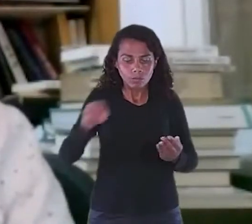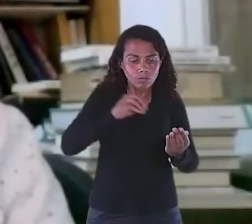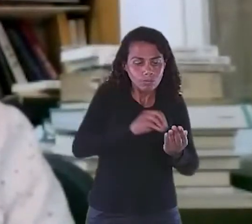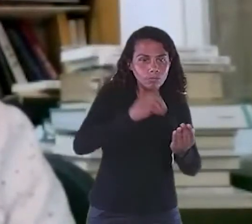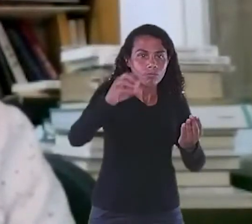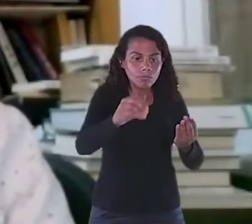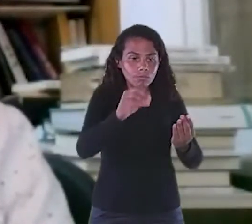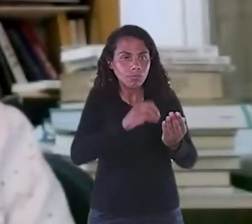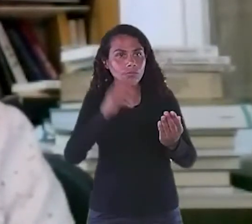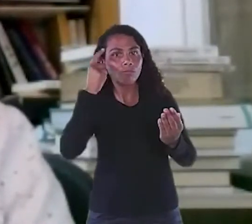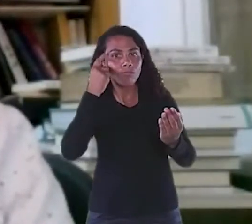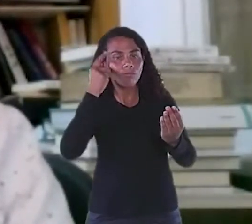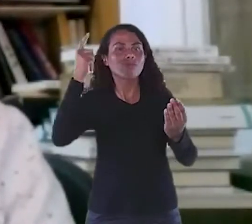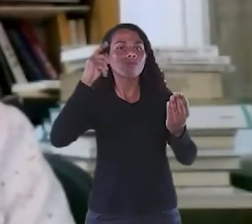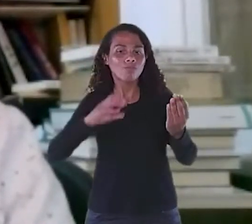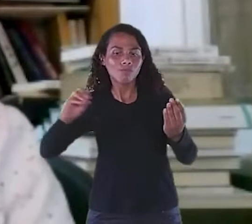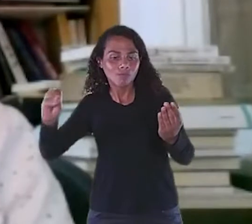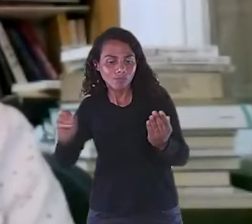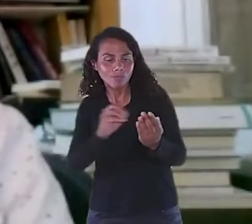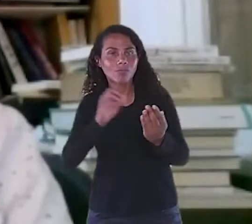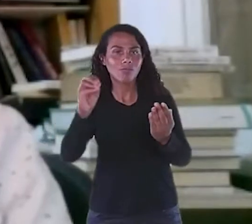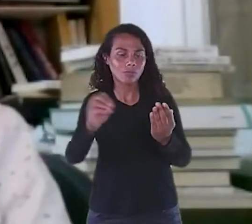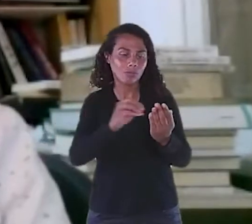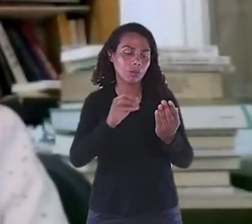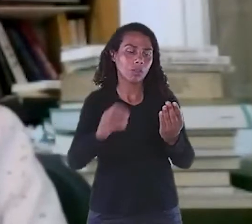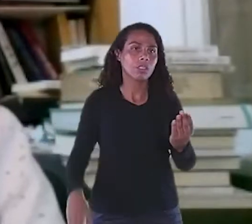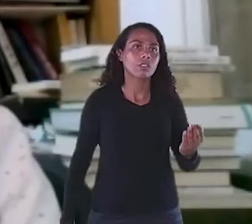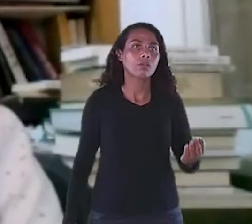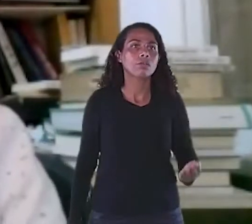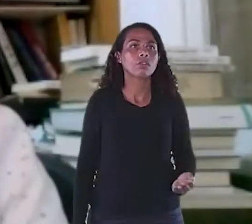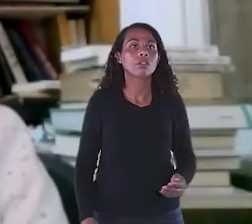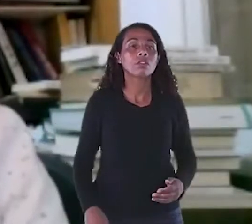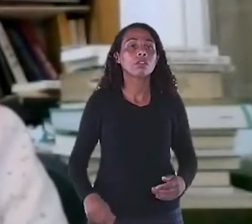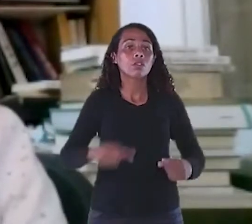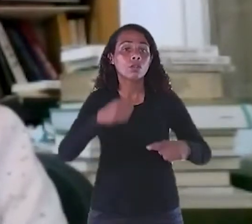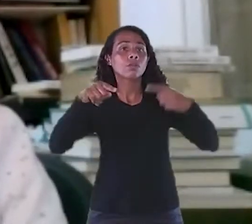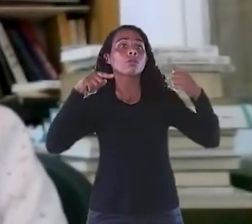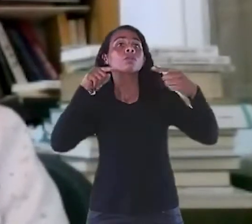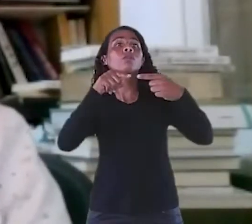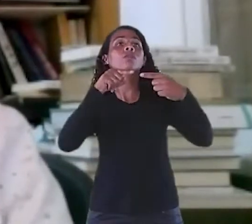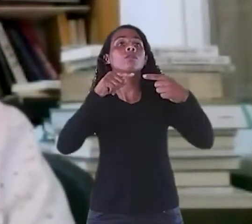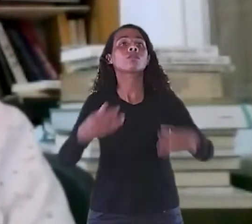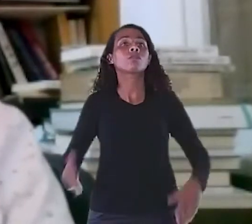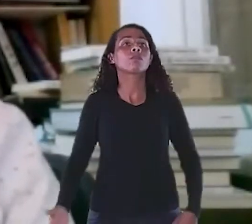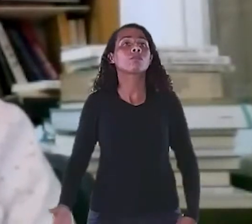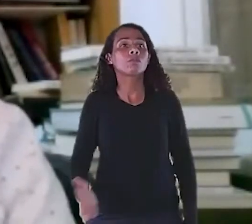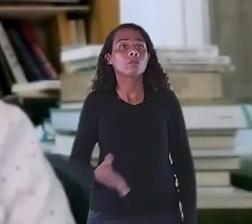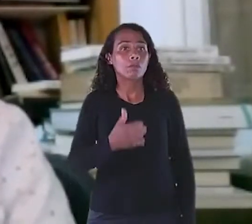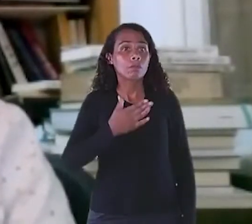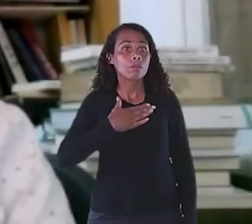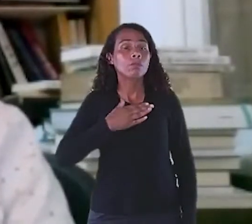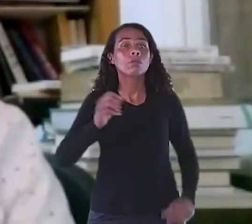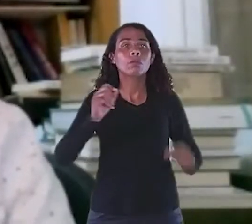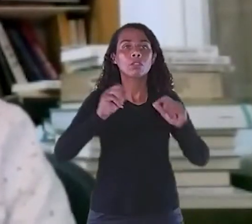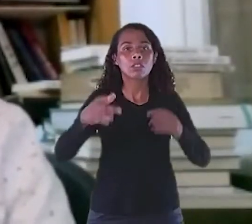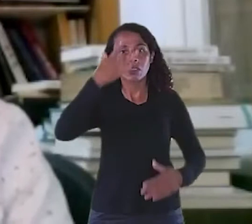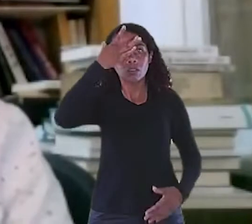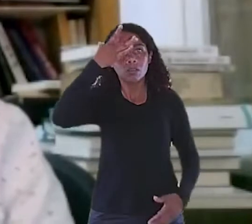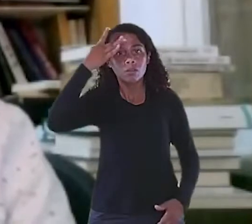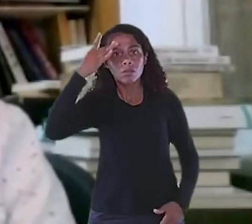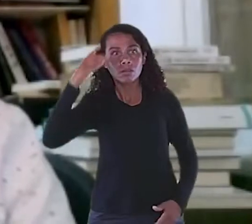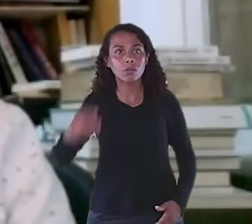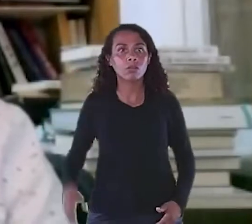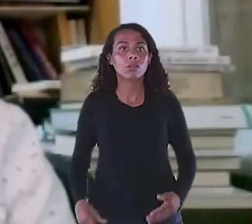para o eventual leitor, né? Você sabe que eu sou um sonhador maluco, eu acho que tem leitor. Enfim, então...